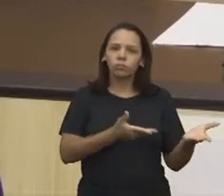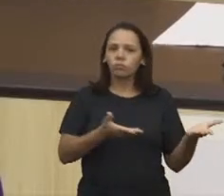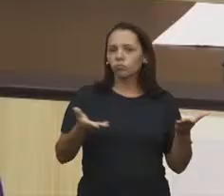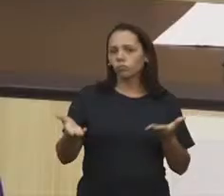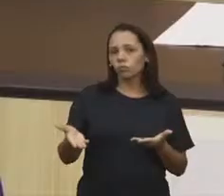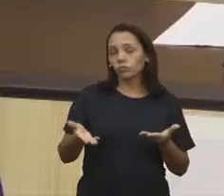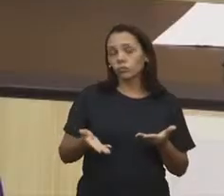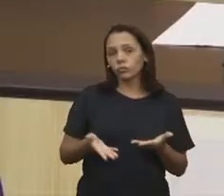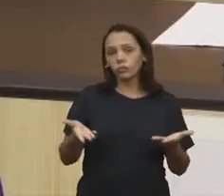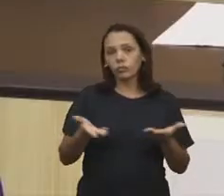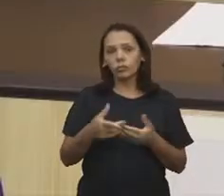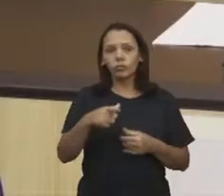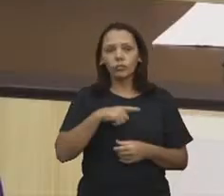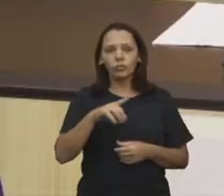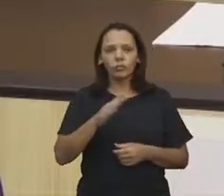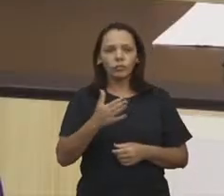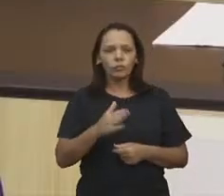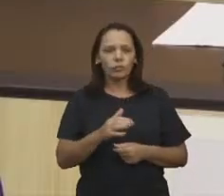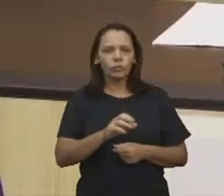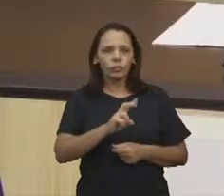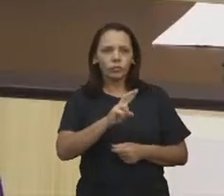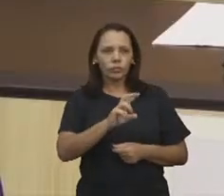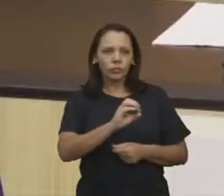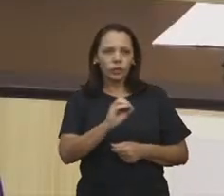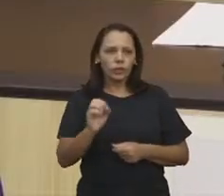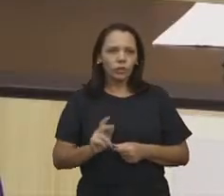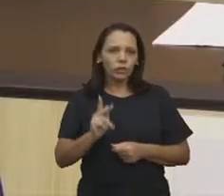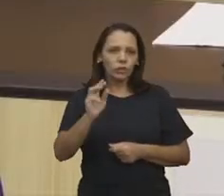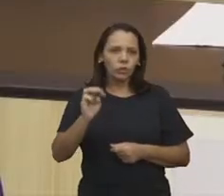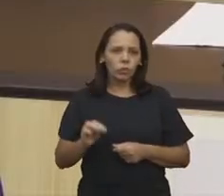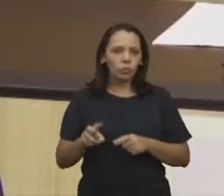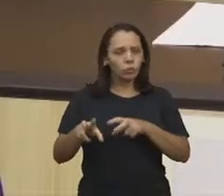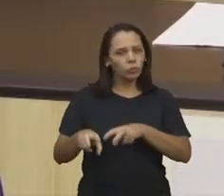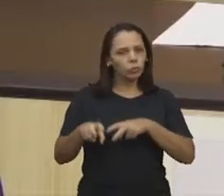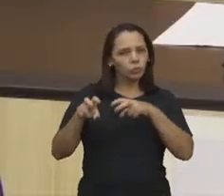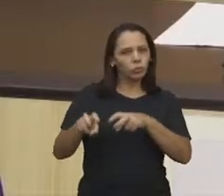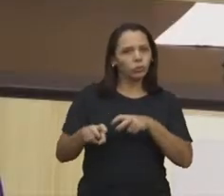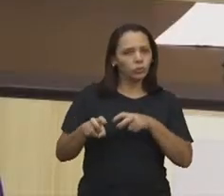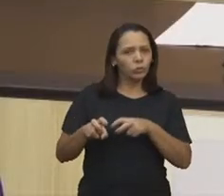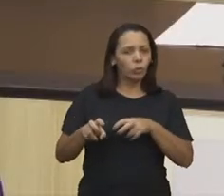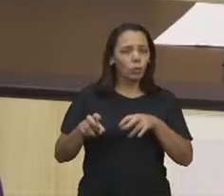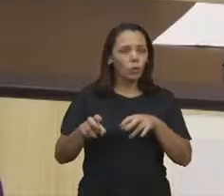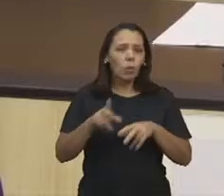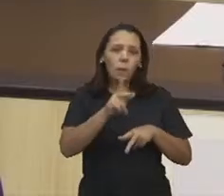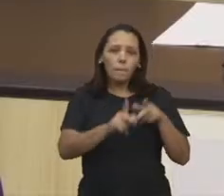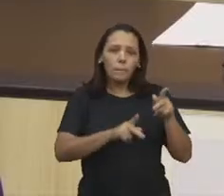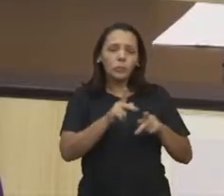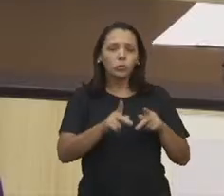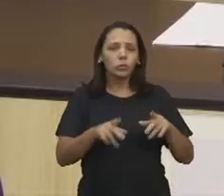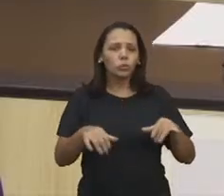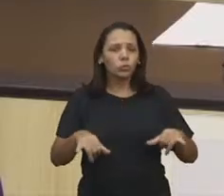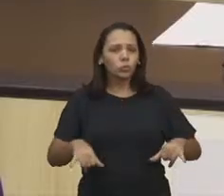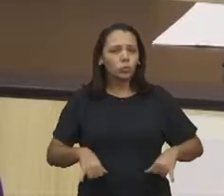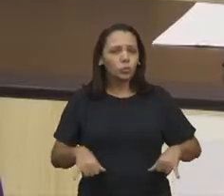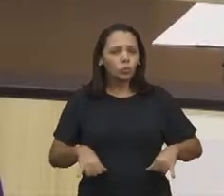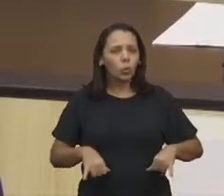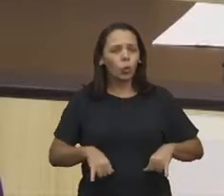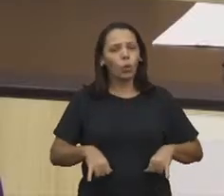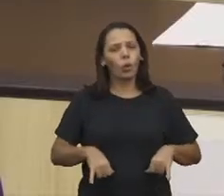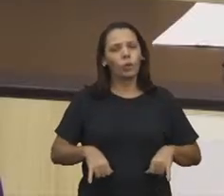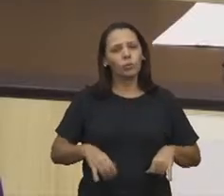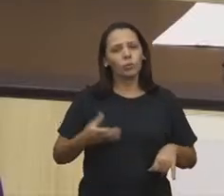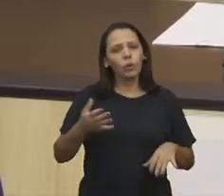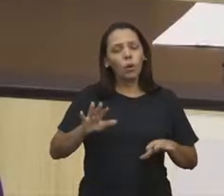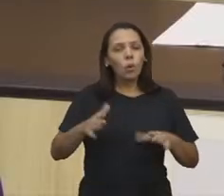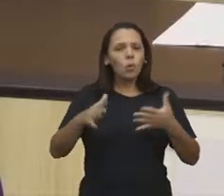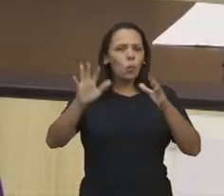no nosso município aproximadamente 500 quilômetros de estrada rural, que sofre muito, quando chove é barro, quando não chove é poeira, e